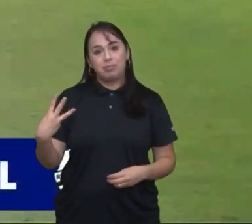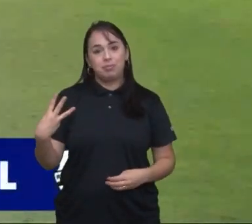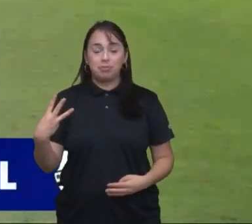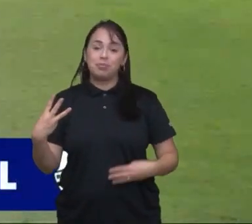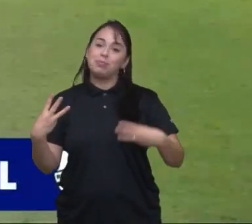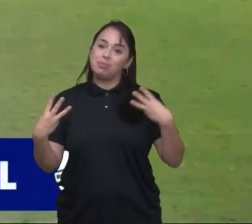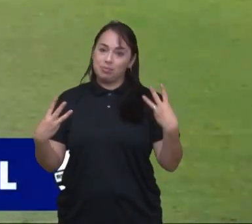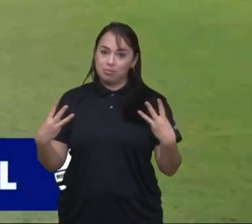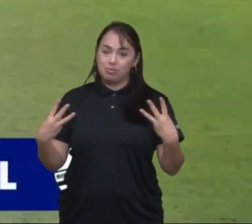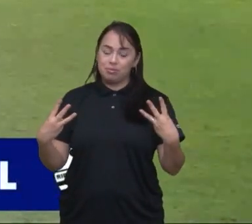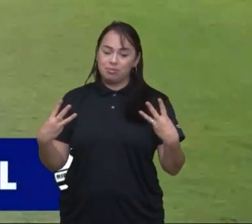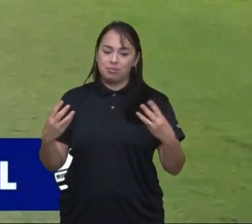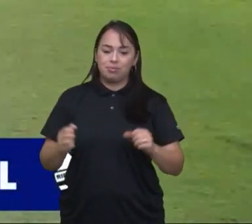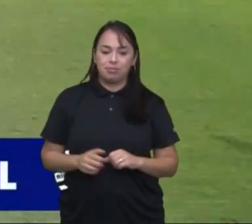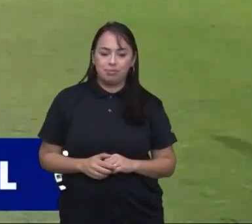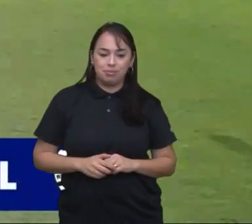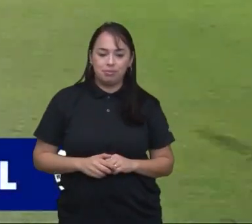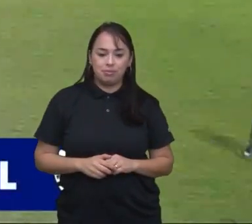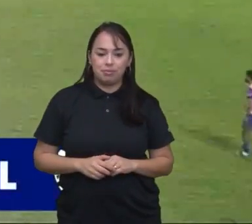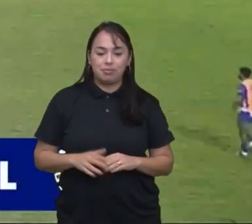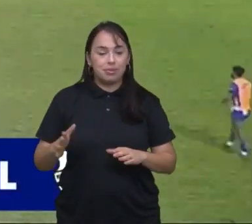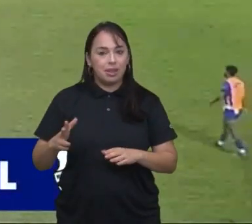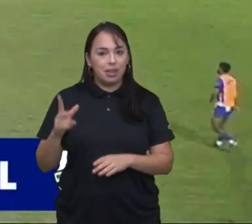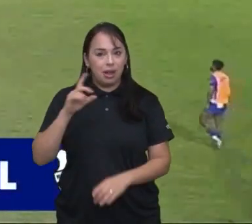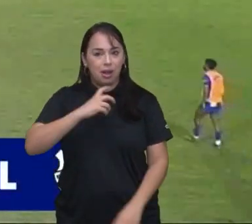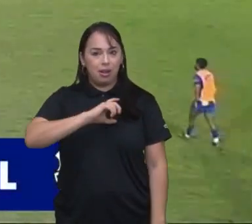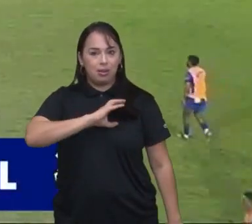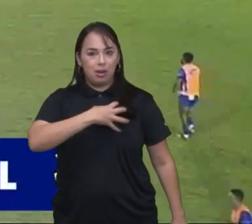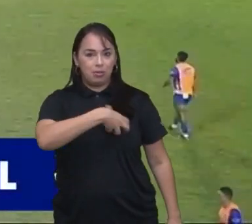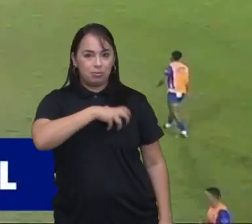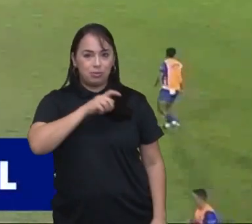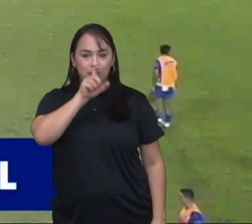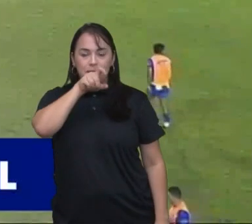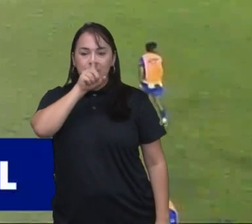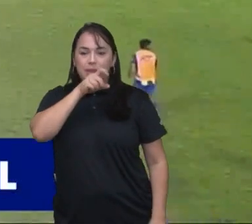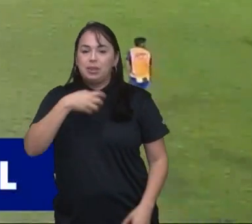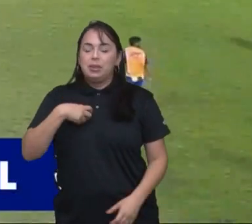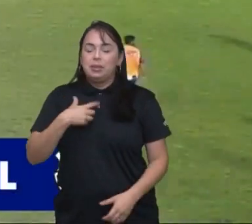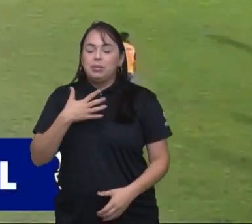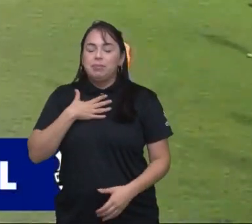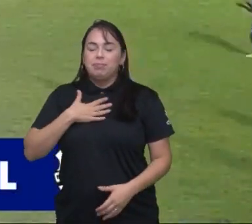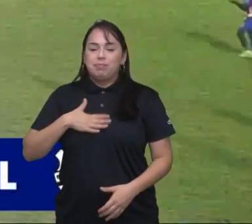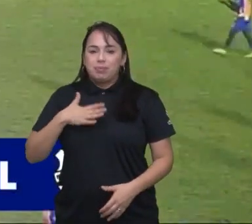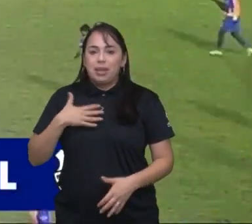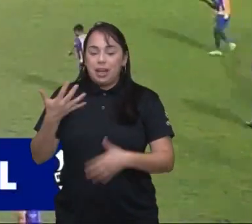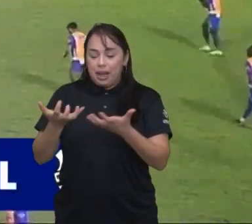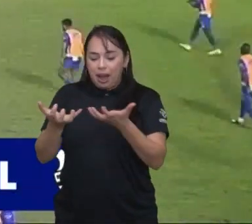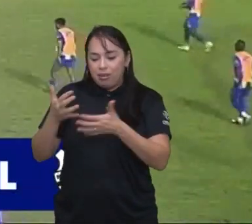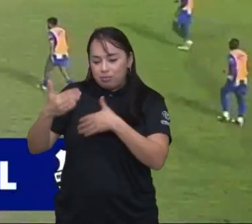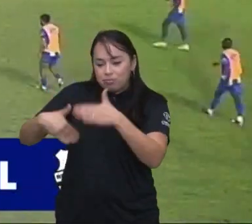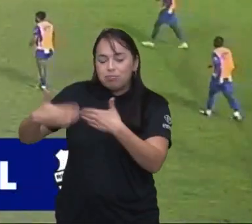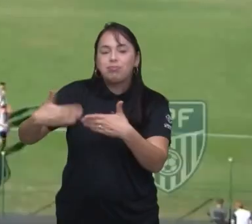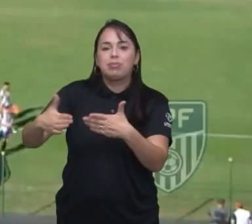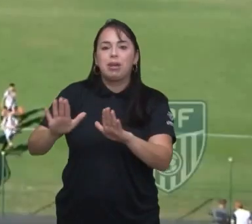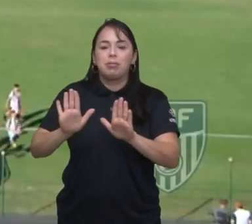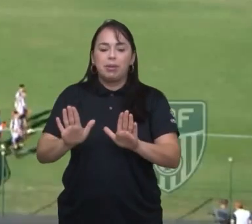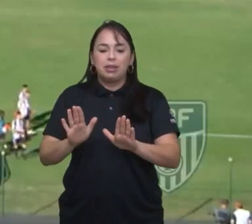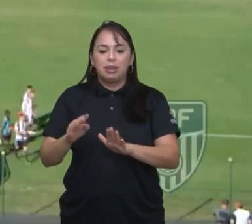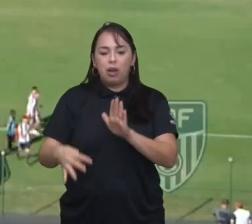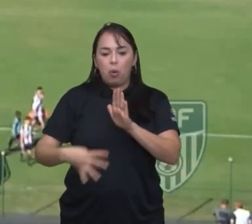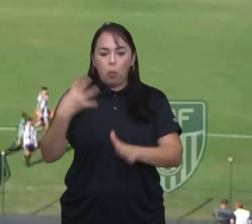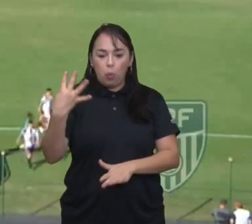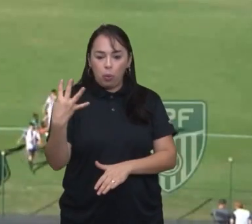3, Comercial também 3. A Águia do Vale ainda respirava no campeonato. Na quarta